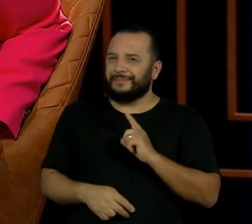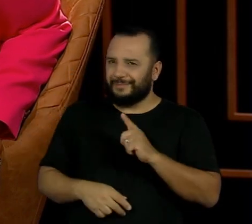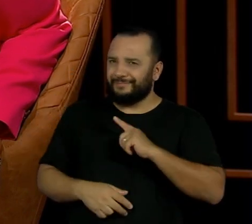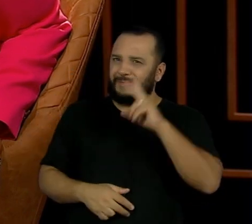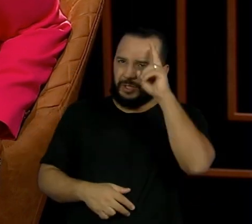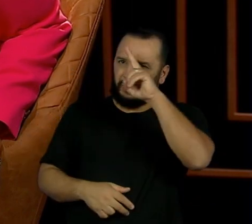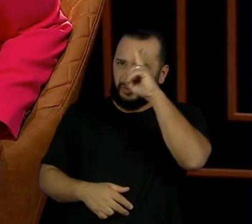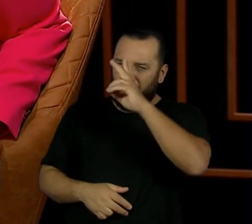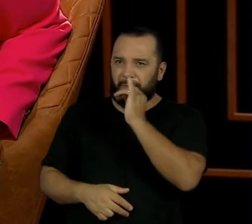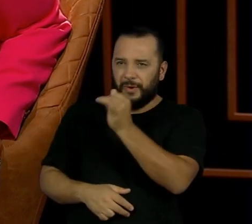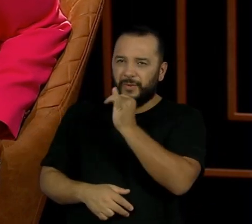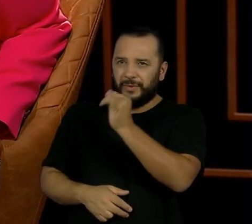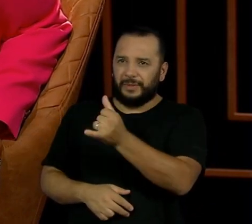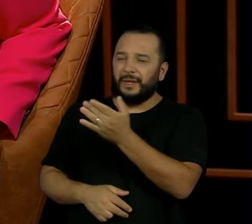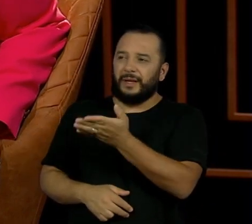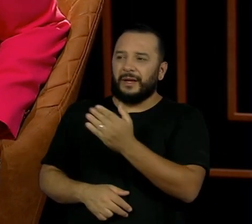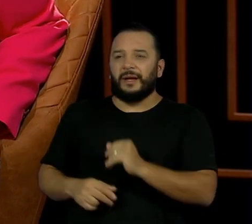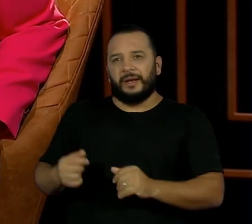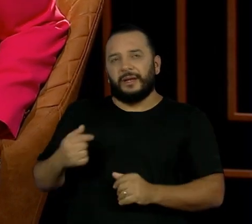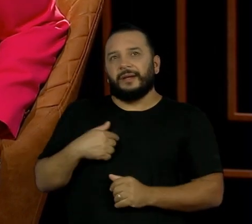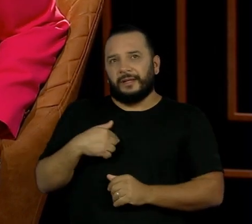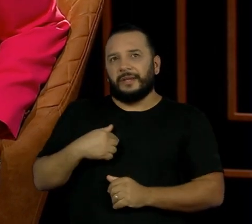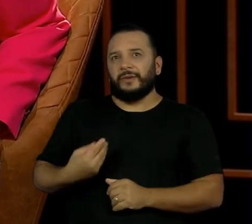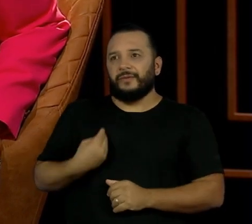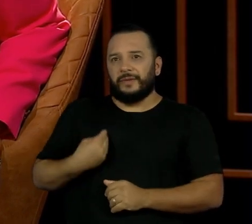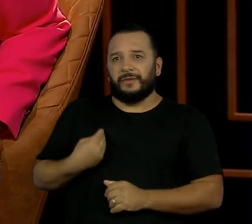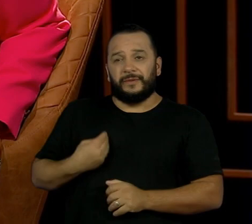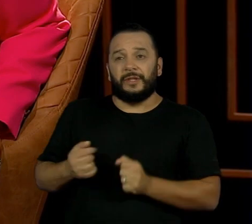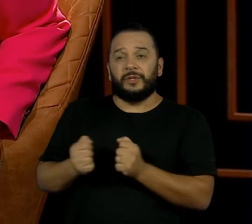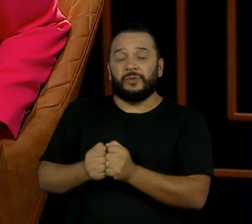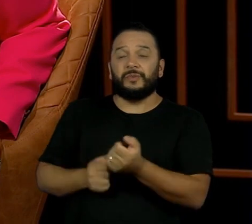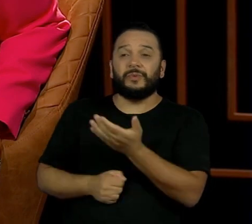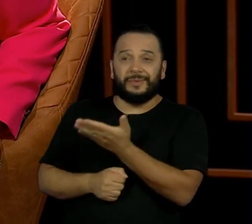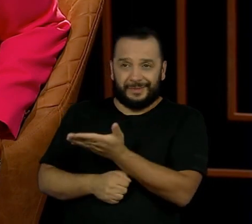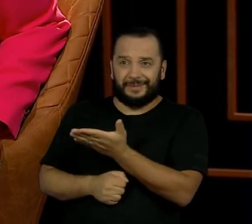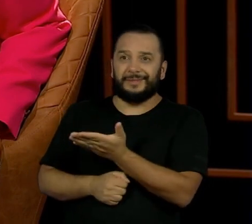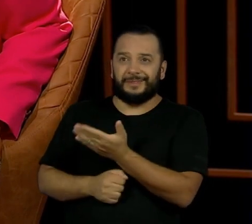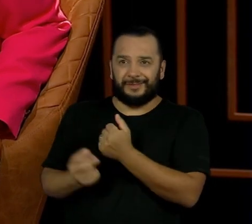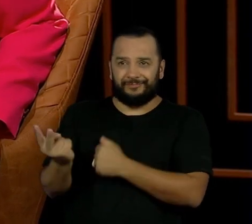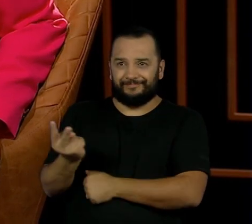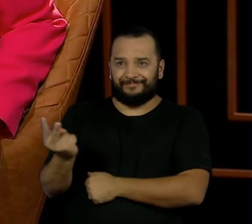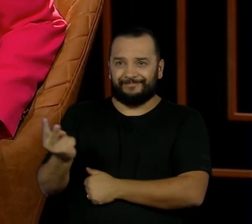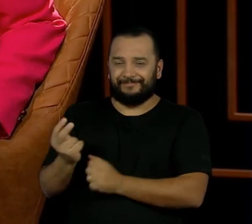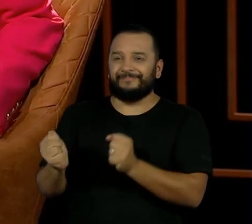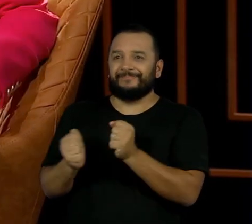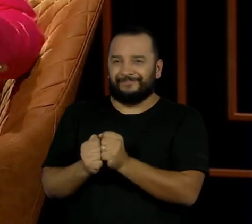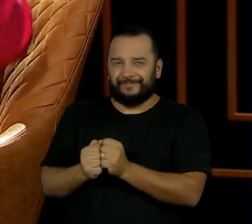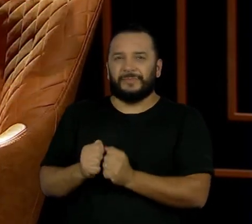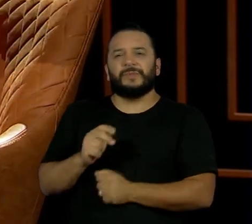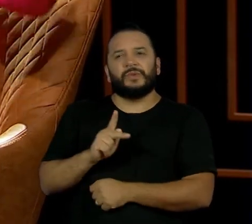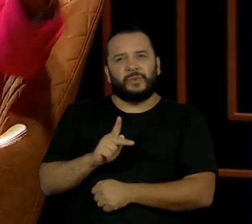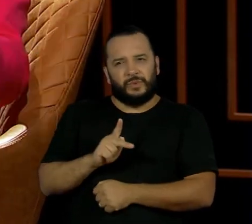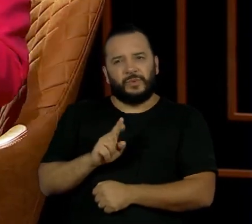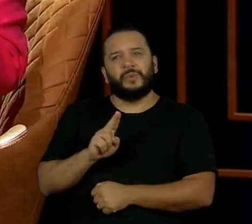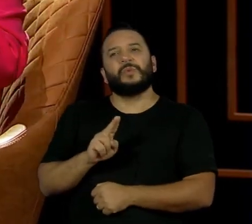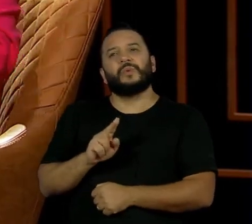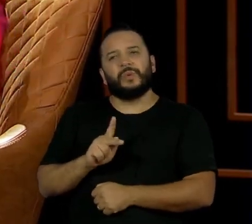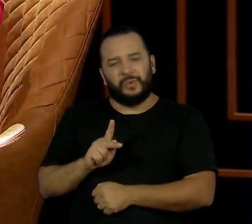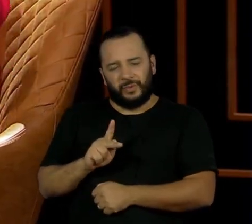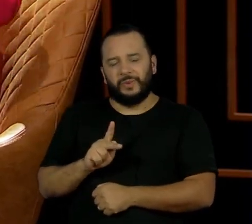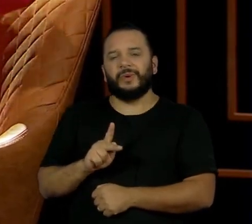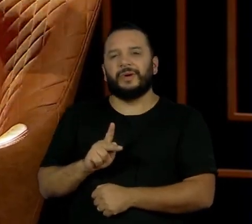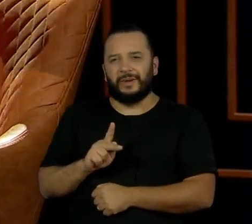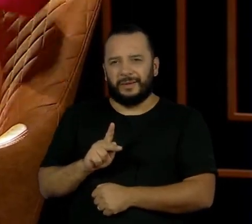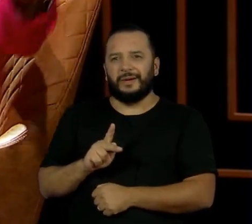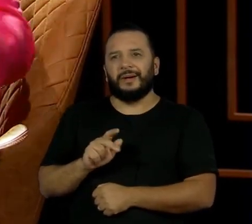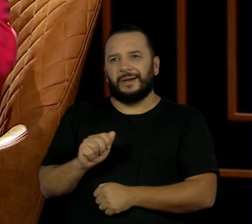com o Bide, né, que foi o tempo que eu vivi com eles, assim. Obviamente, o Cookie ali tocando, o James, a Simone